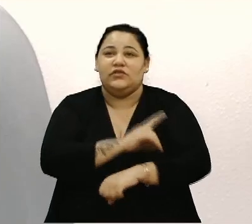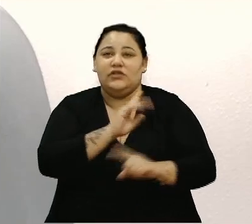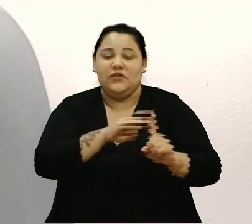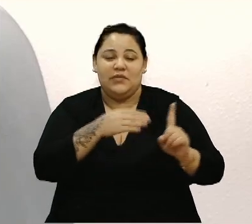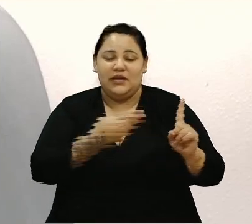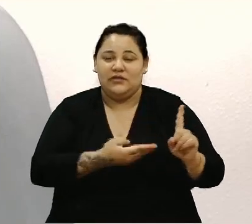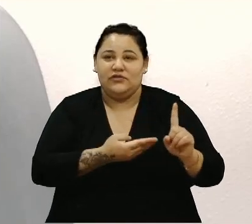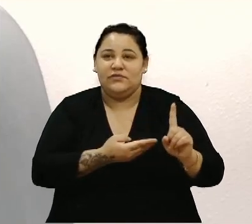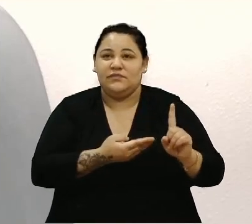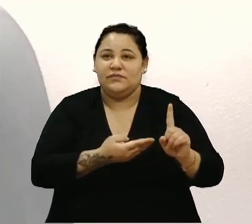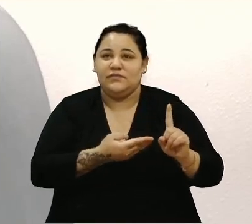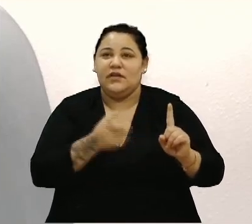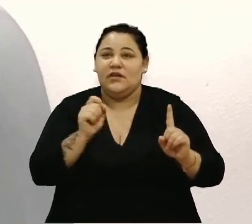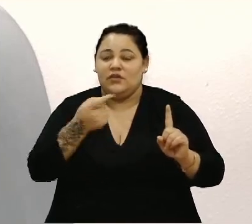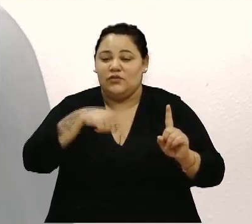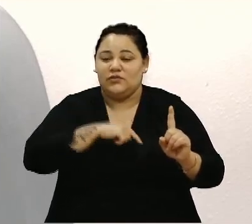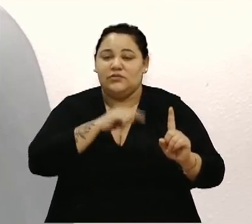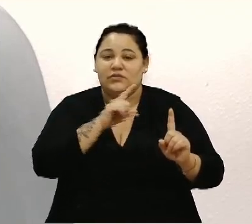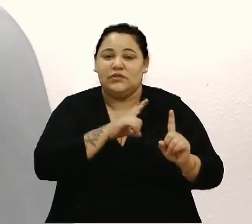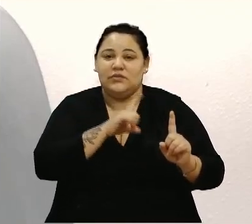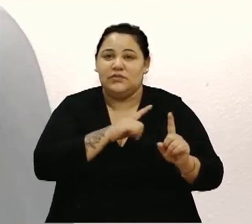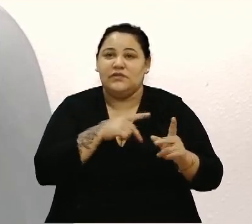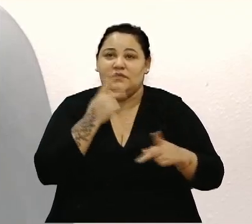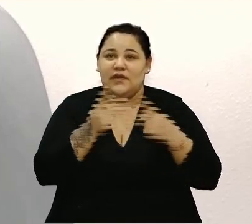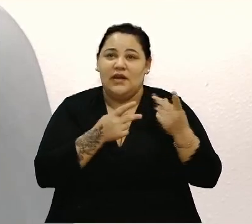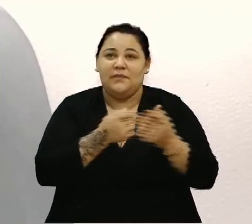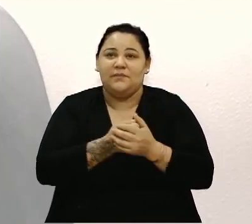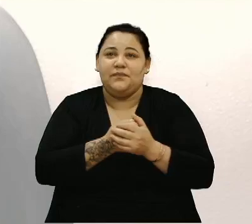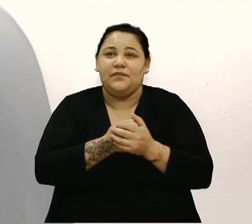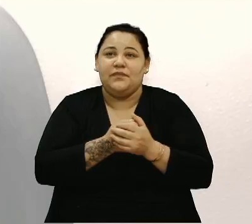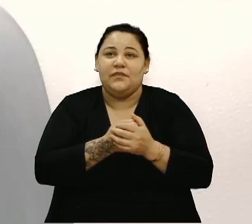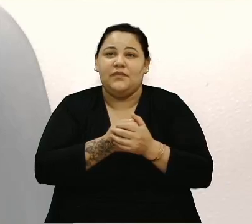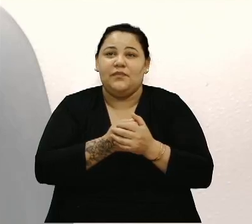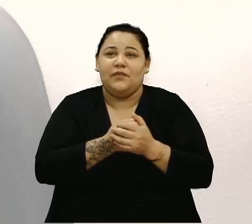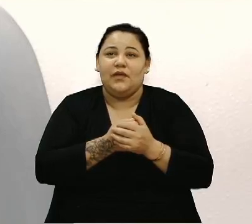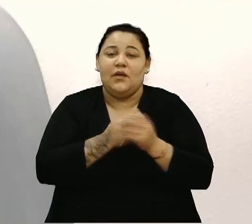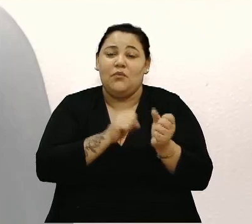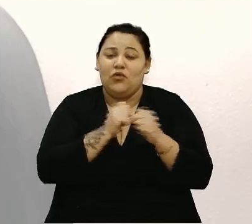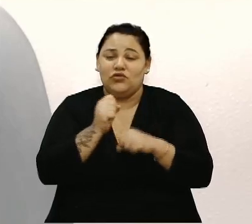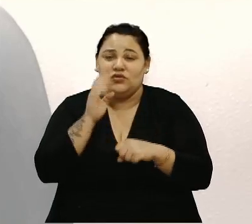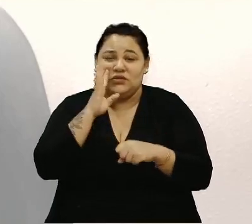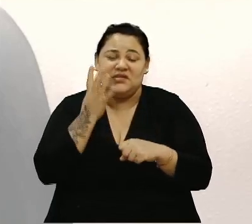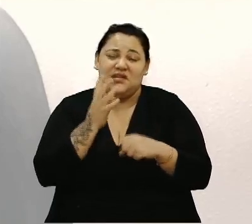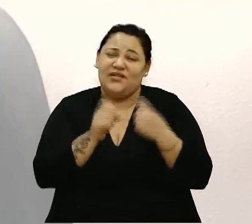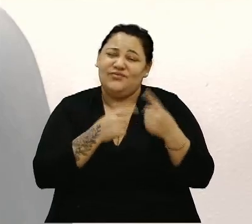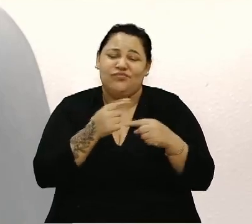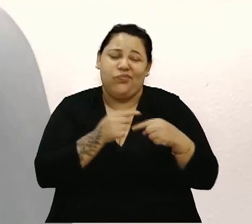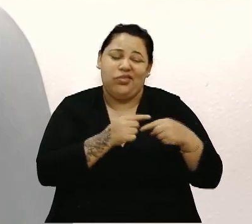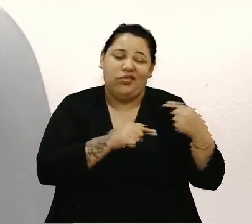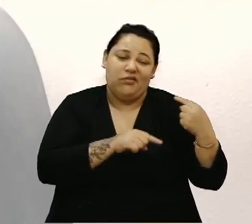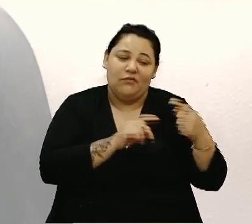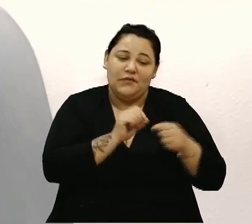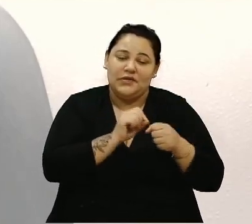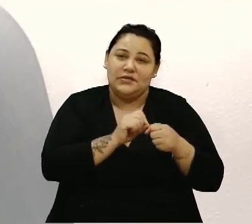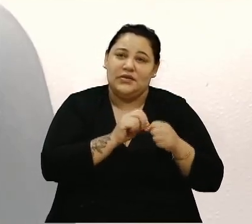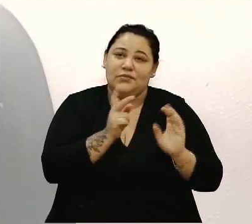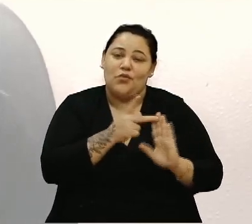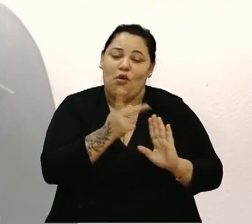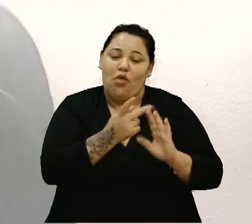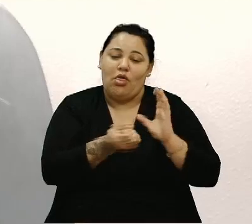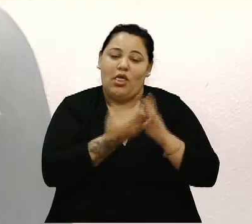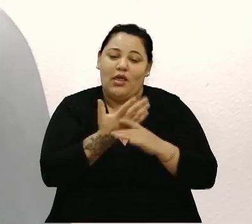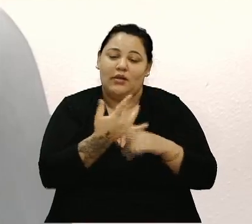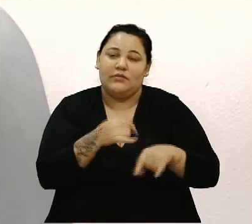a gente tem aqui agora a falar. Eu sei que talvez houve algum desentendimento na questão de poder fazer o protocolo,